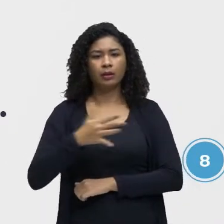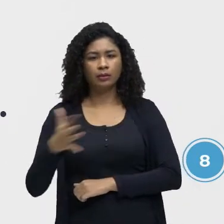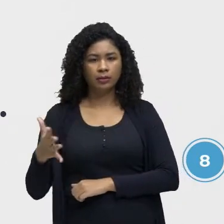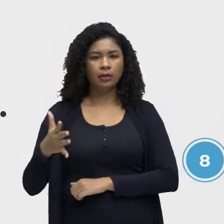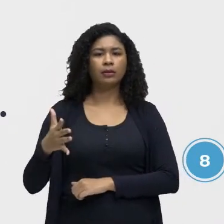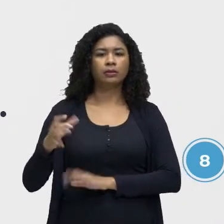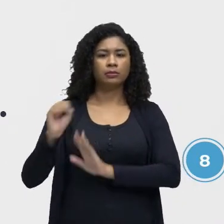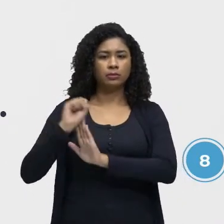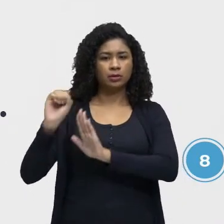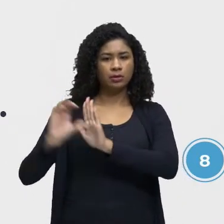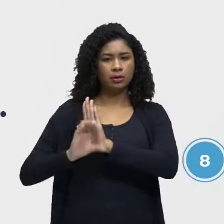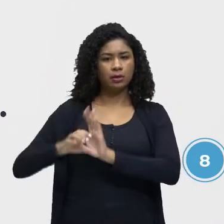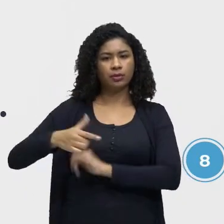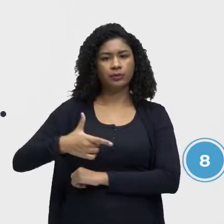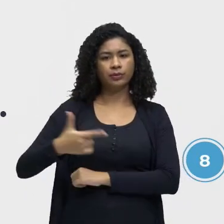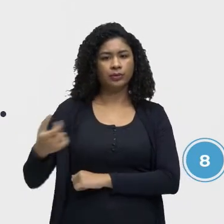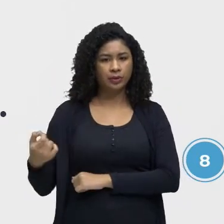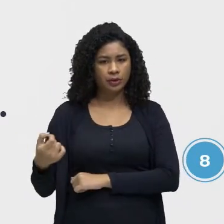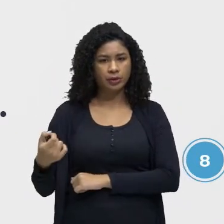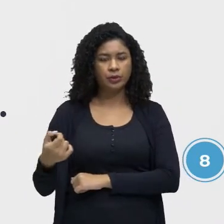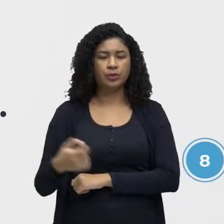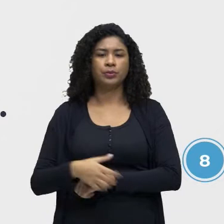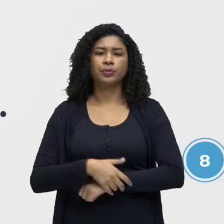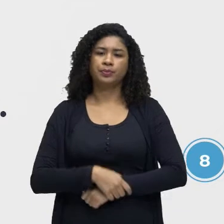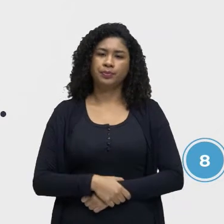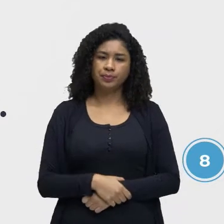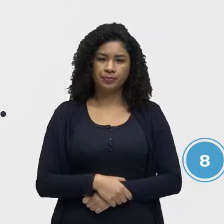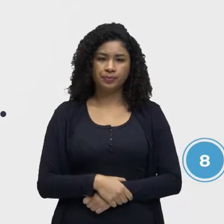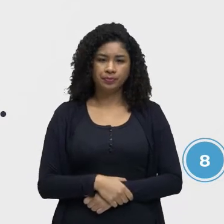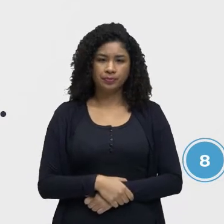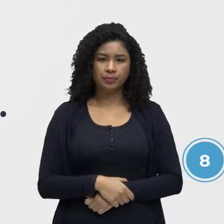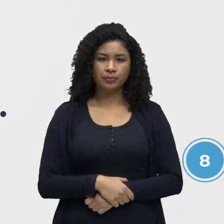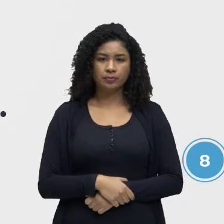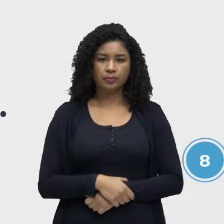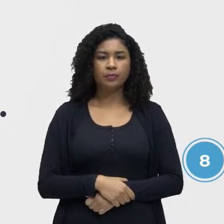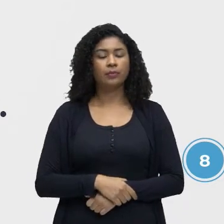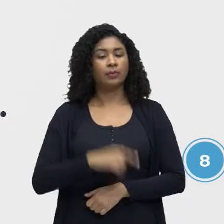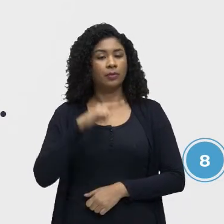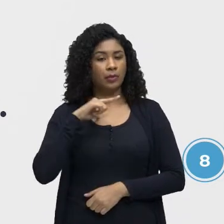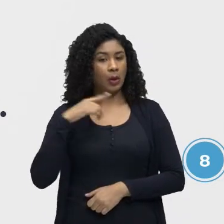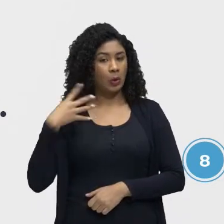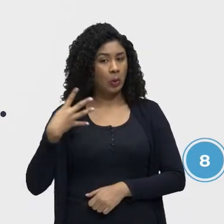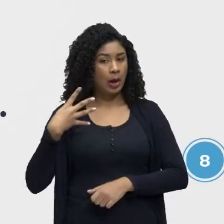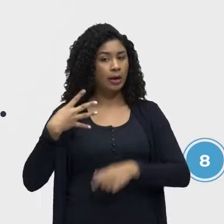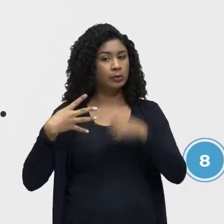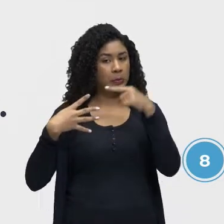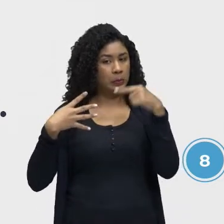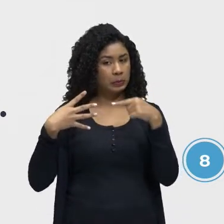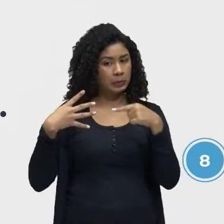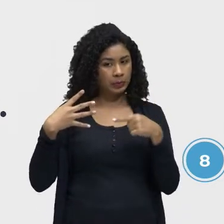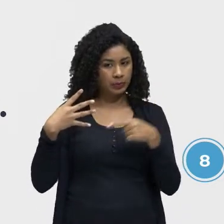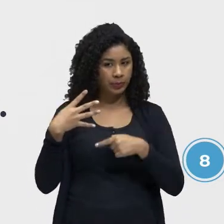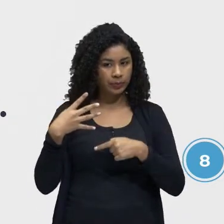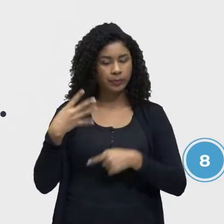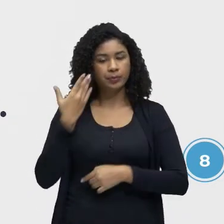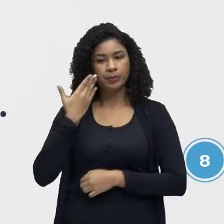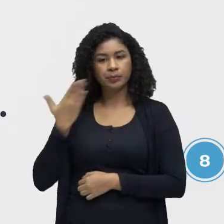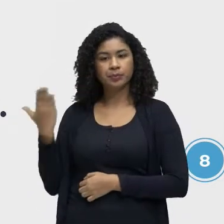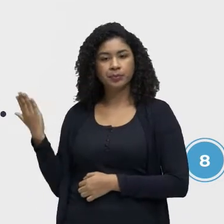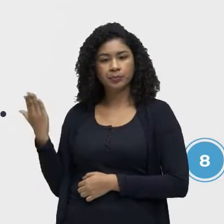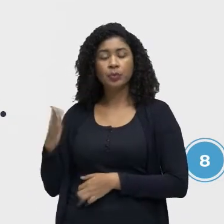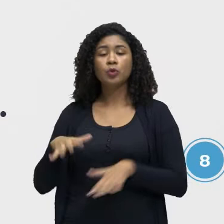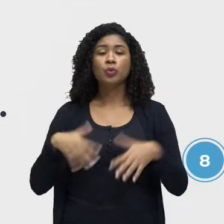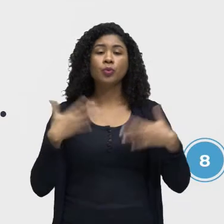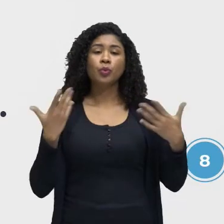primeiras décadas do século XX estavam. E a gente tem aí 4 alternativas. Então, o que foi dessas 4 alternativas que